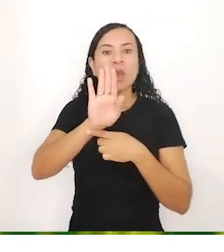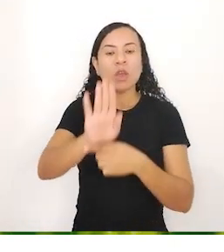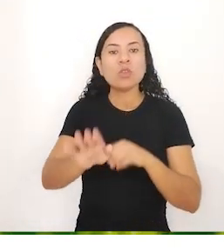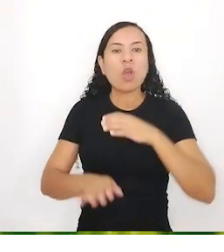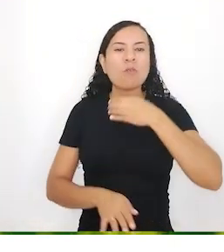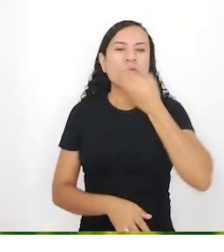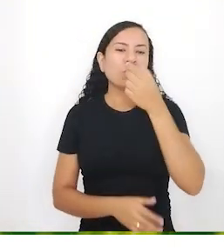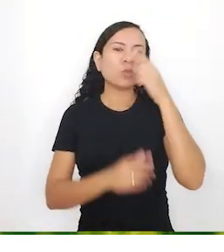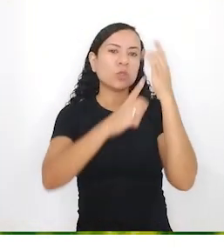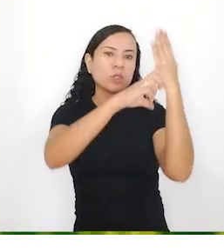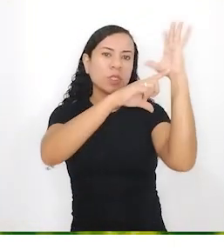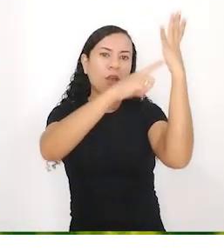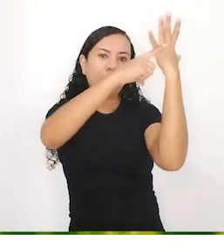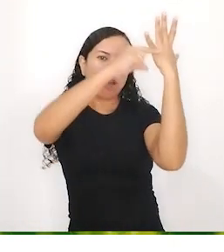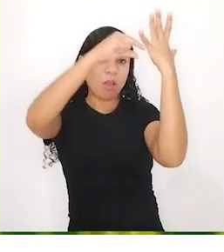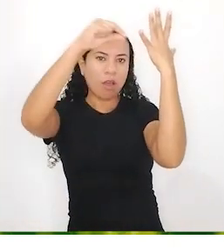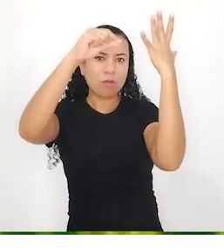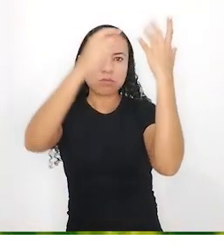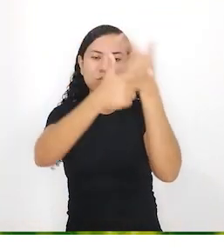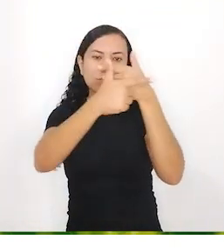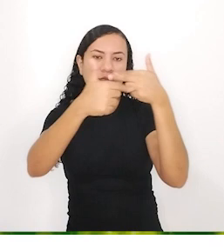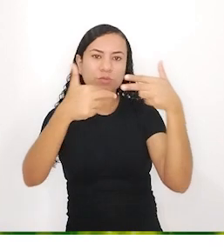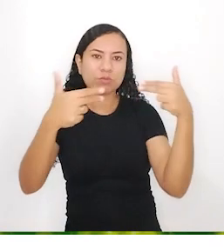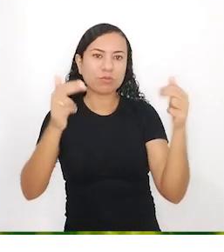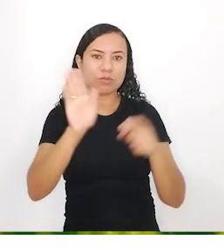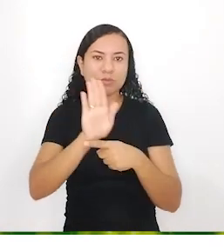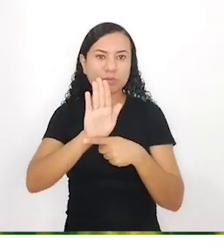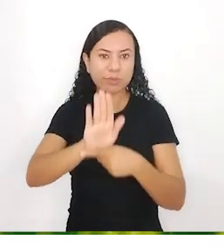folhas, flores e frutos e fechamentos